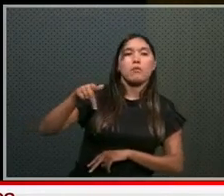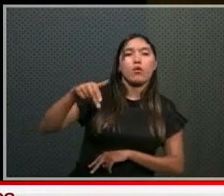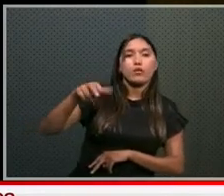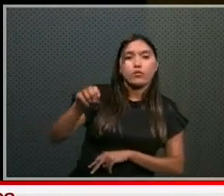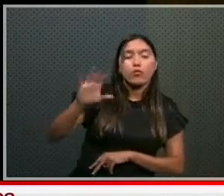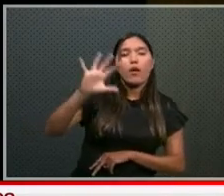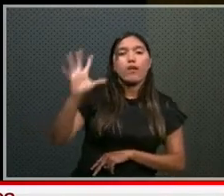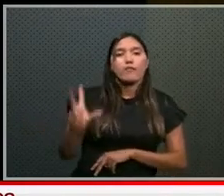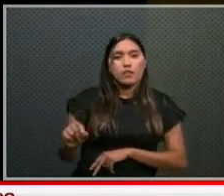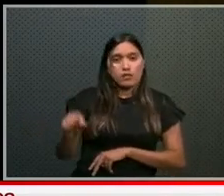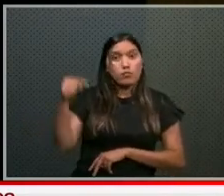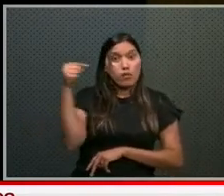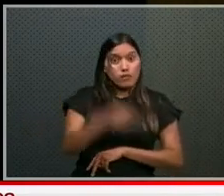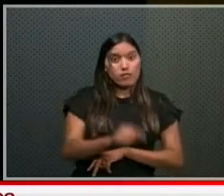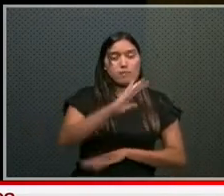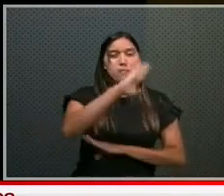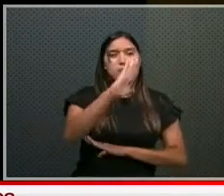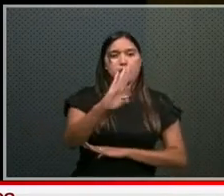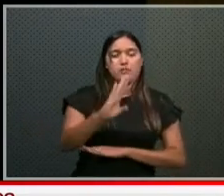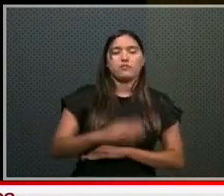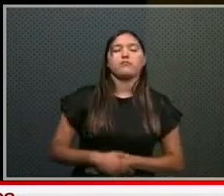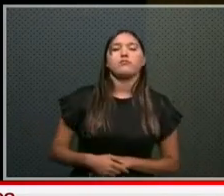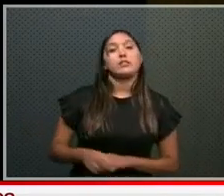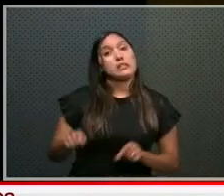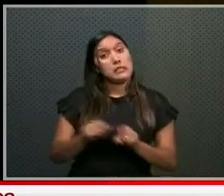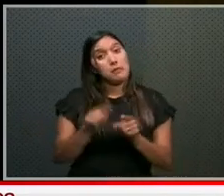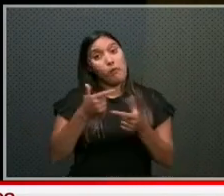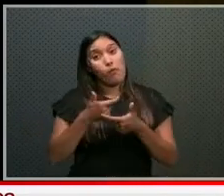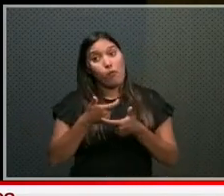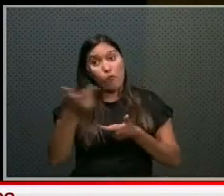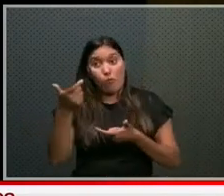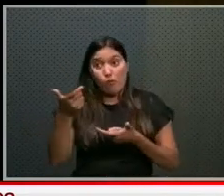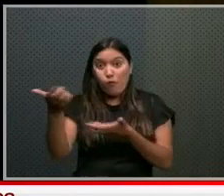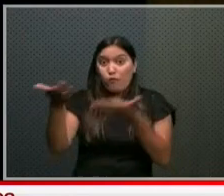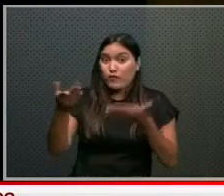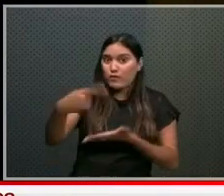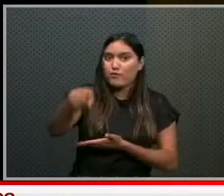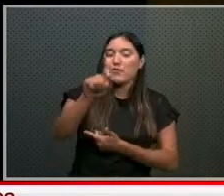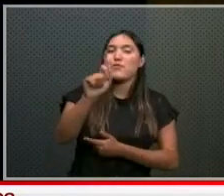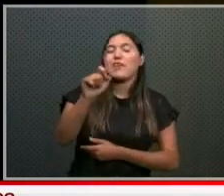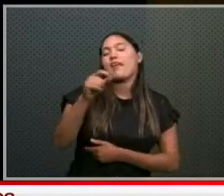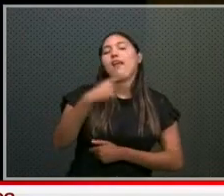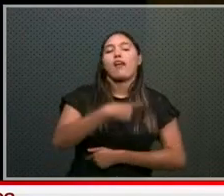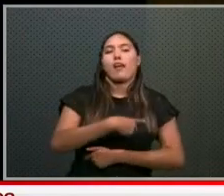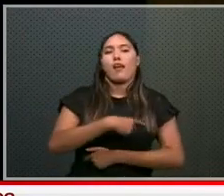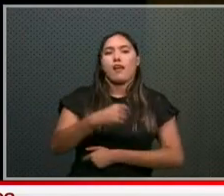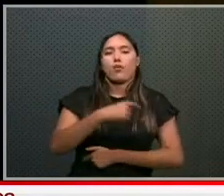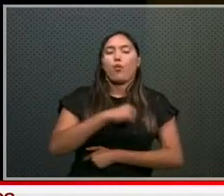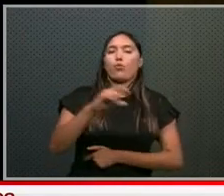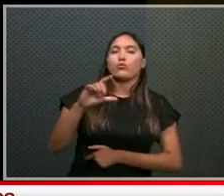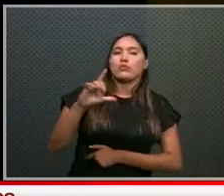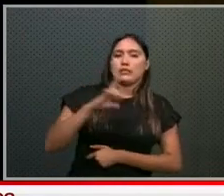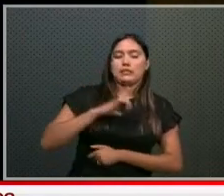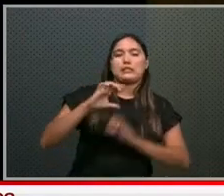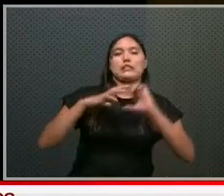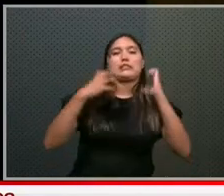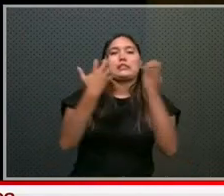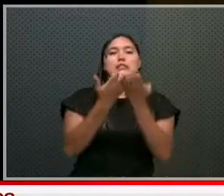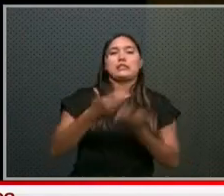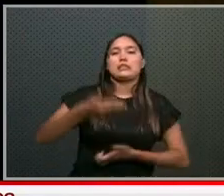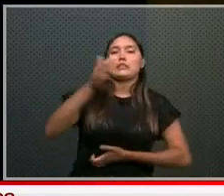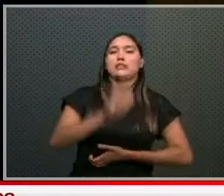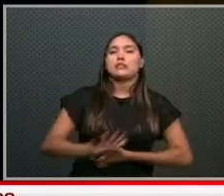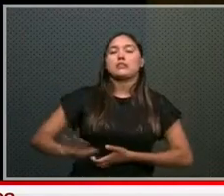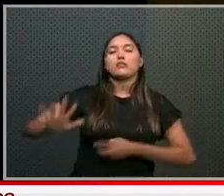que por coincidência eu já deixo o convite teremos agora em agosto um evento nacional para comemorar